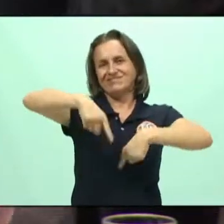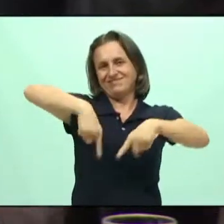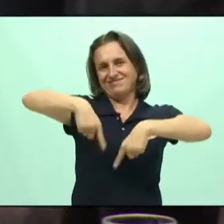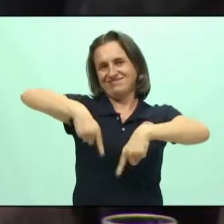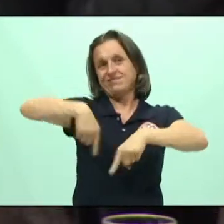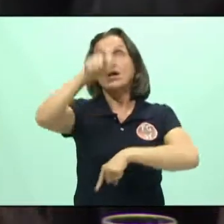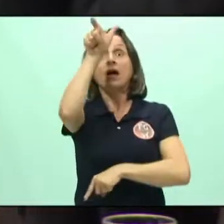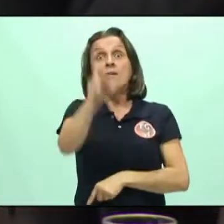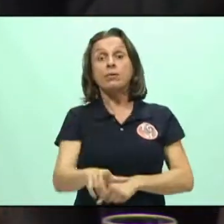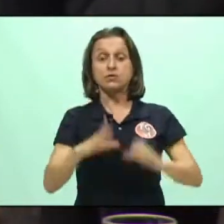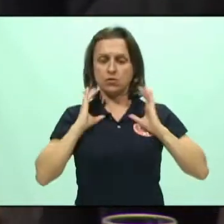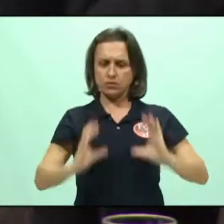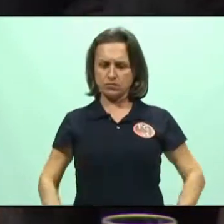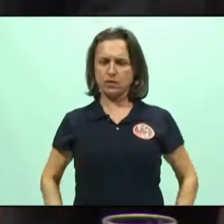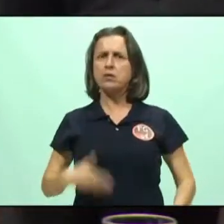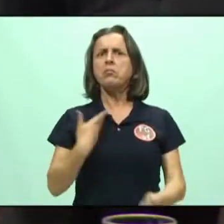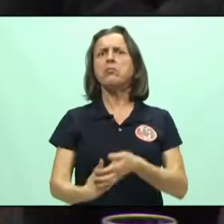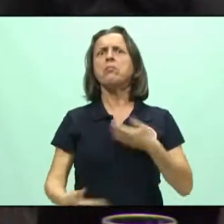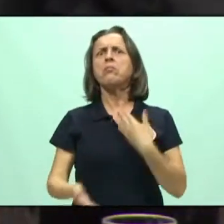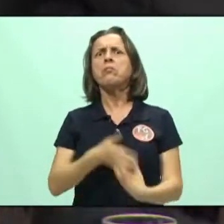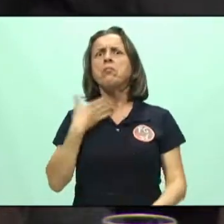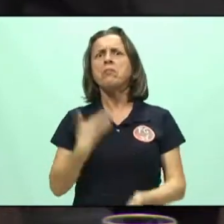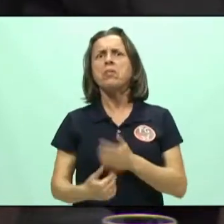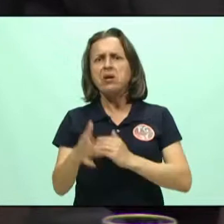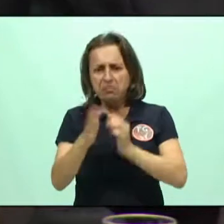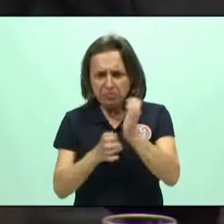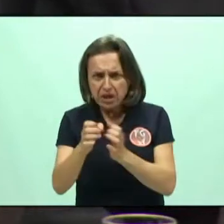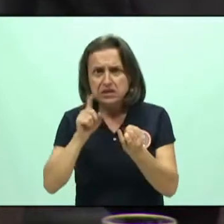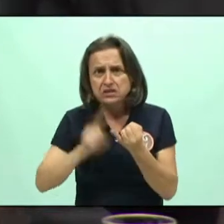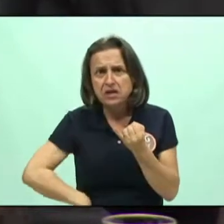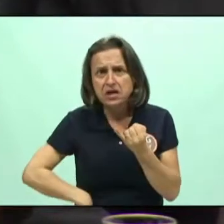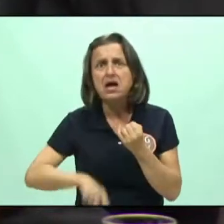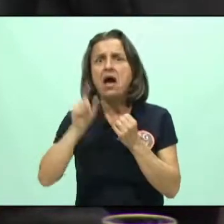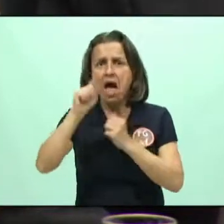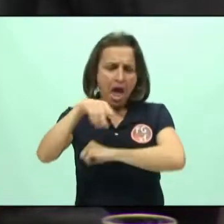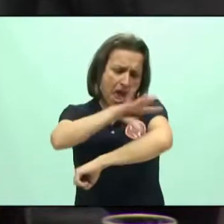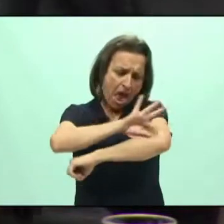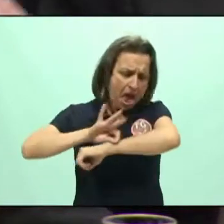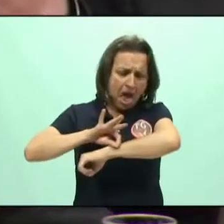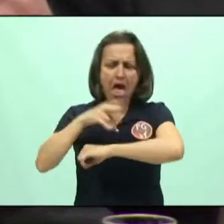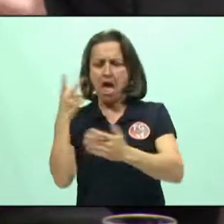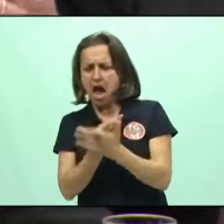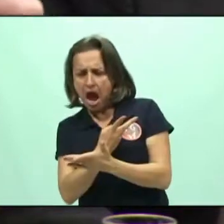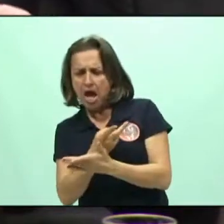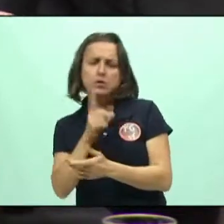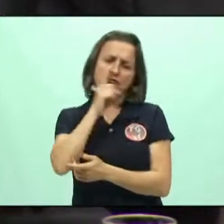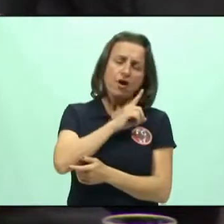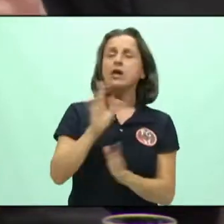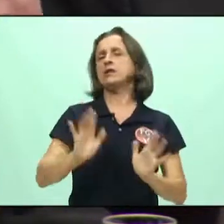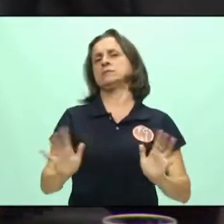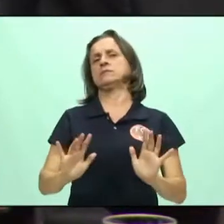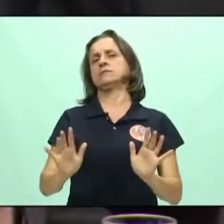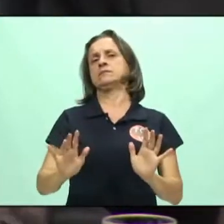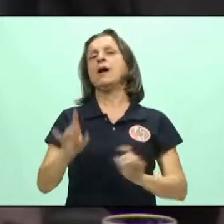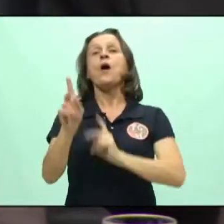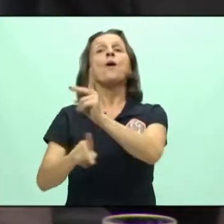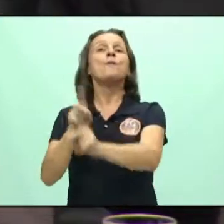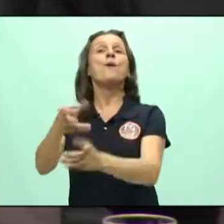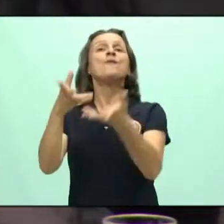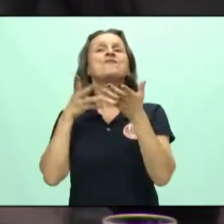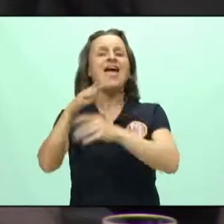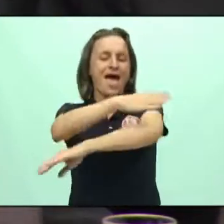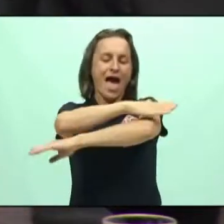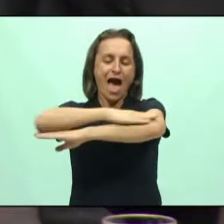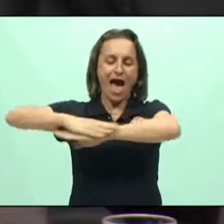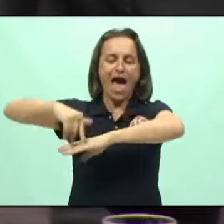Não importa se a empresa se é o Semasa se é o remendo se é isso ele quer a rua dele em condições porque ele paga os